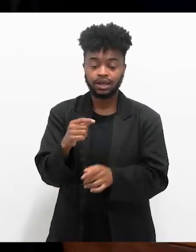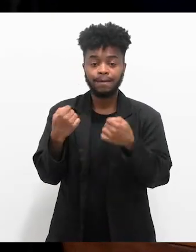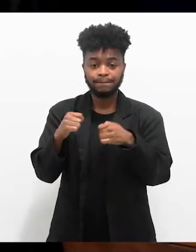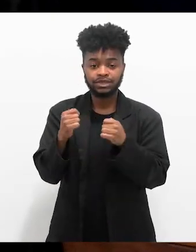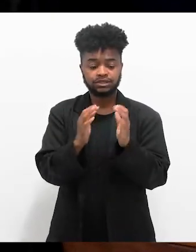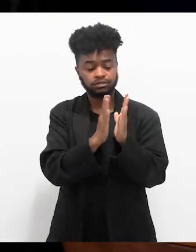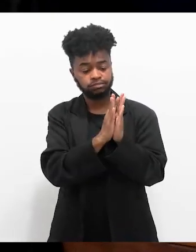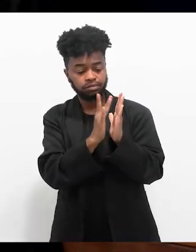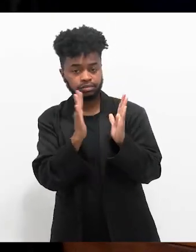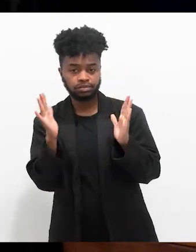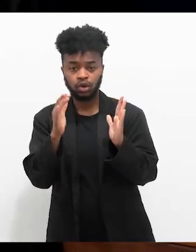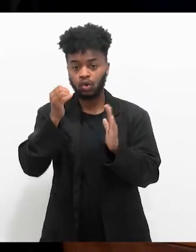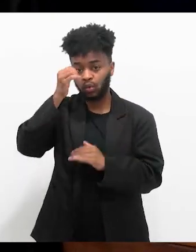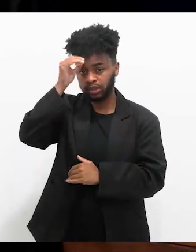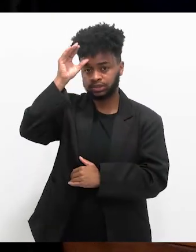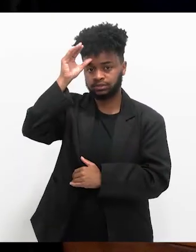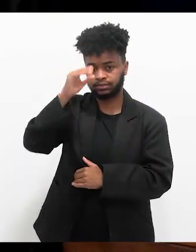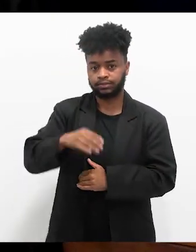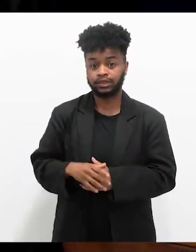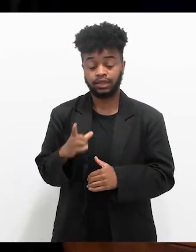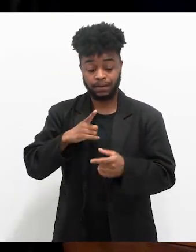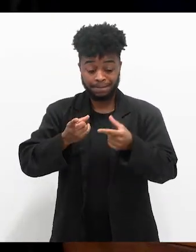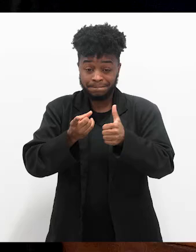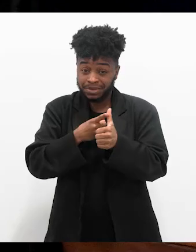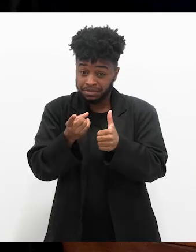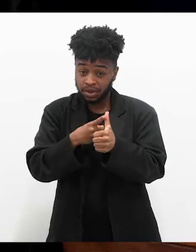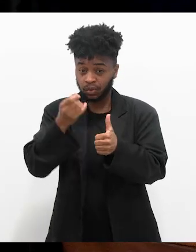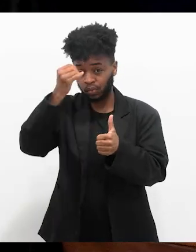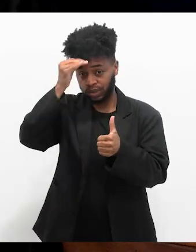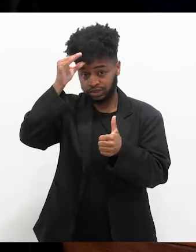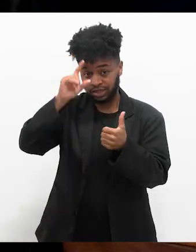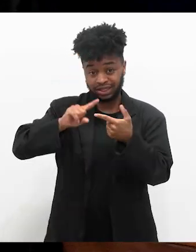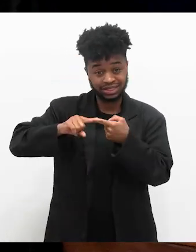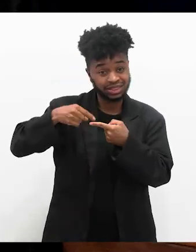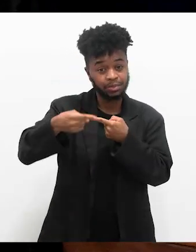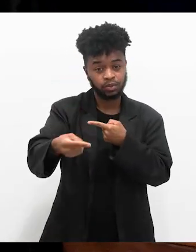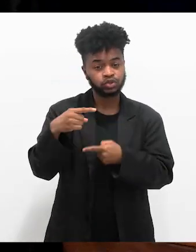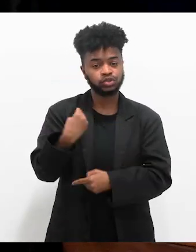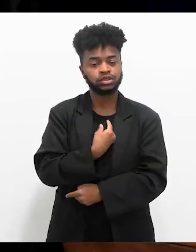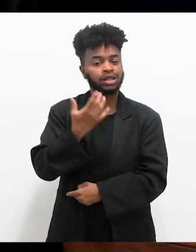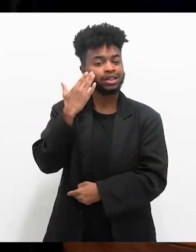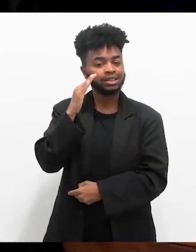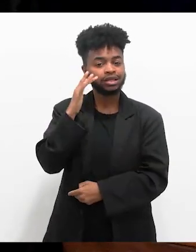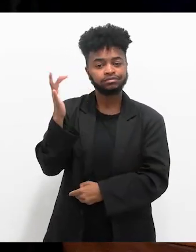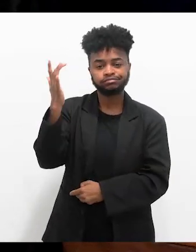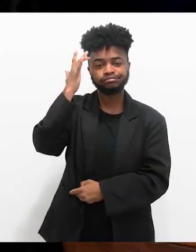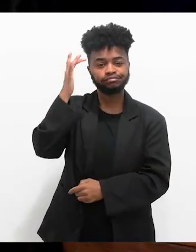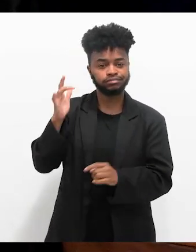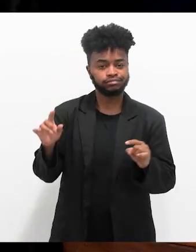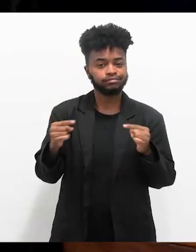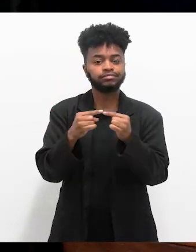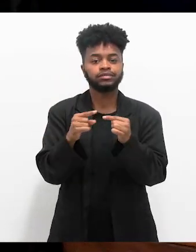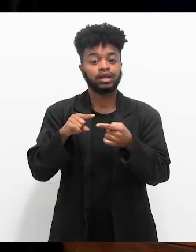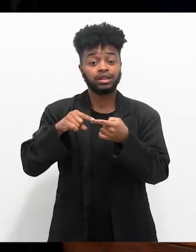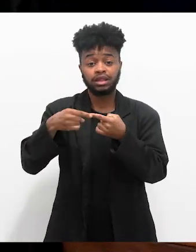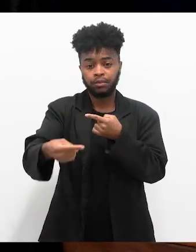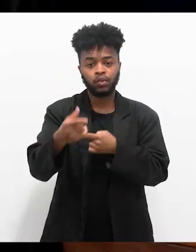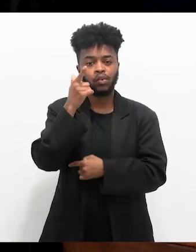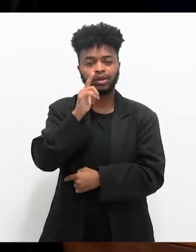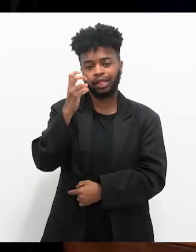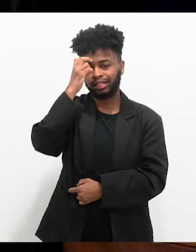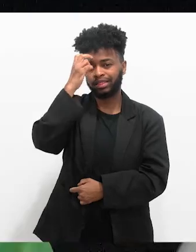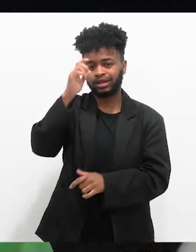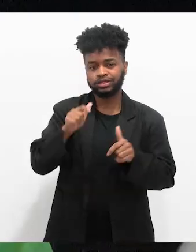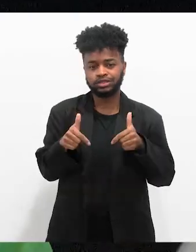depende do conhecimento. Primeiro vem o conhecimento, e aí com isso a gente entende a maturidade, para que depois ele possa ser sábio. Aí